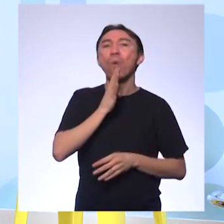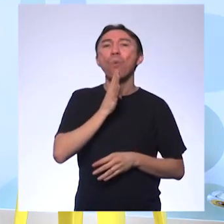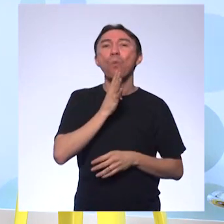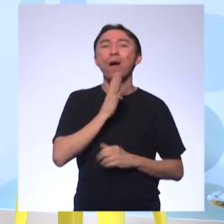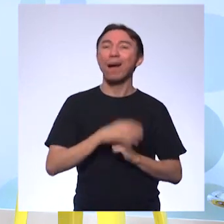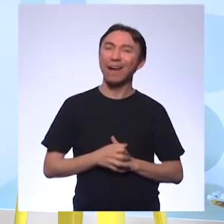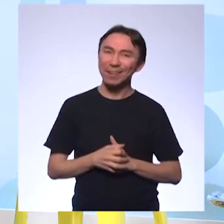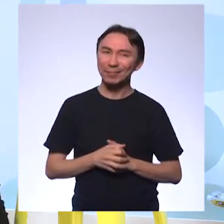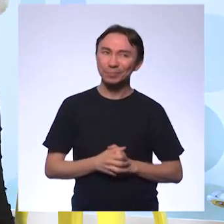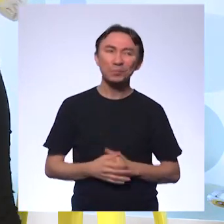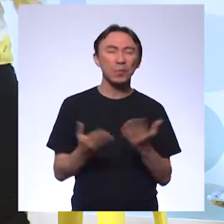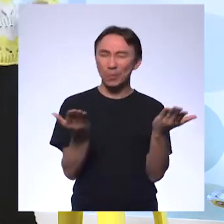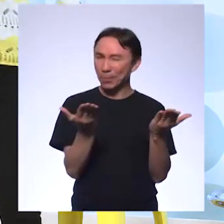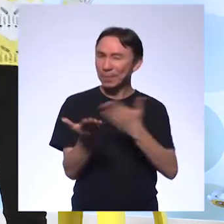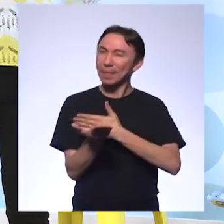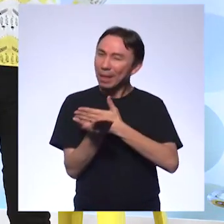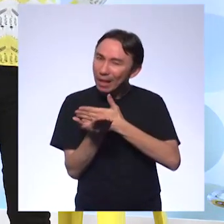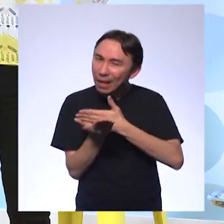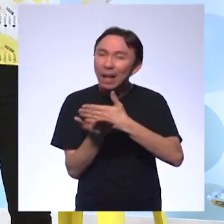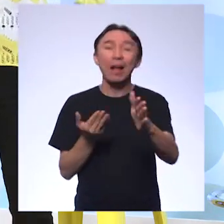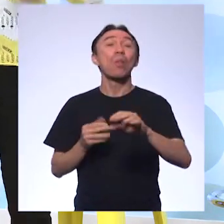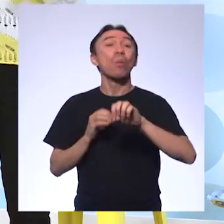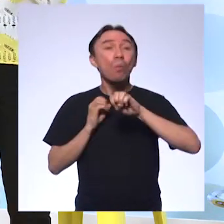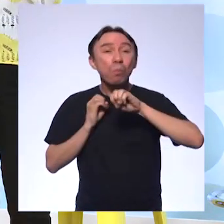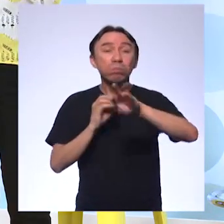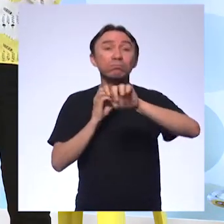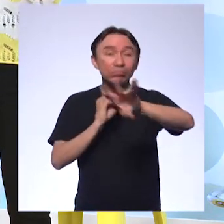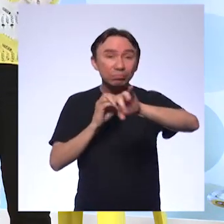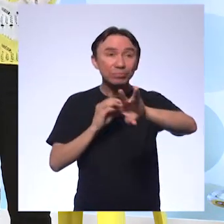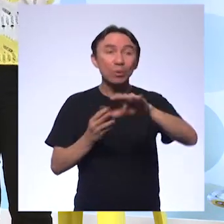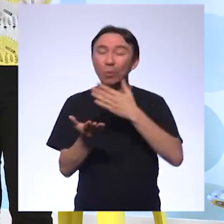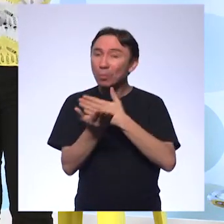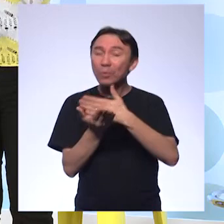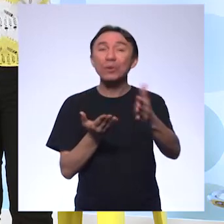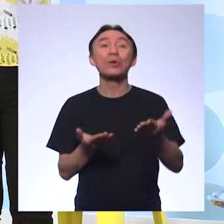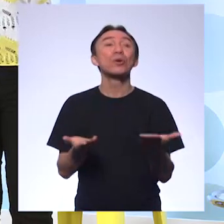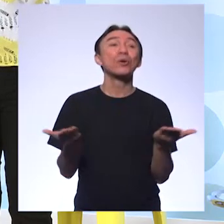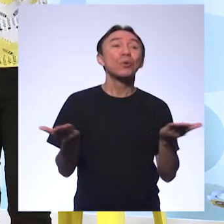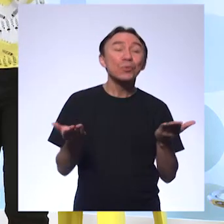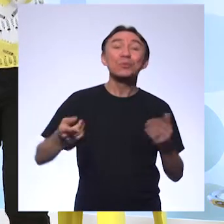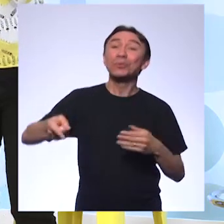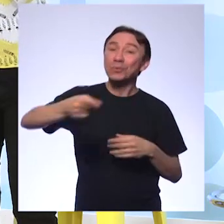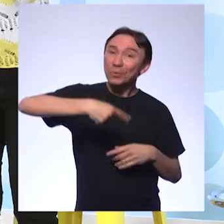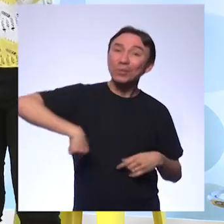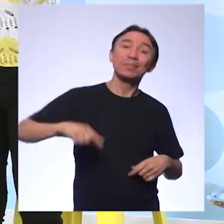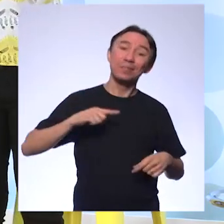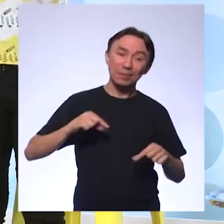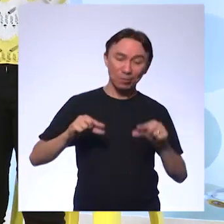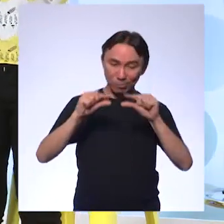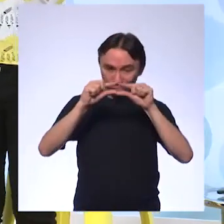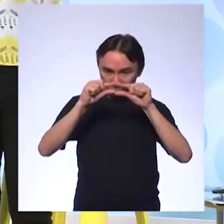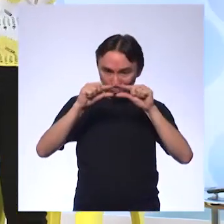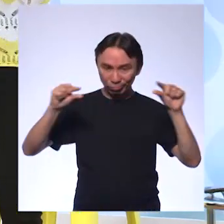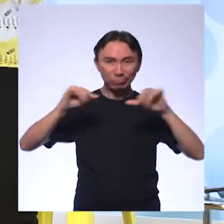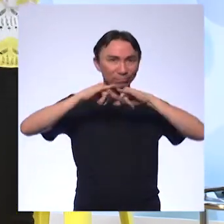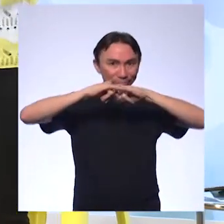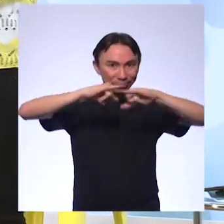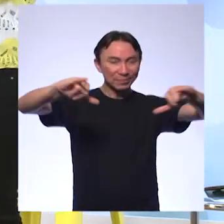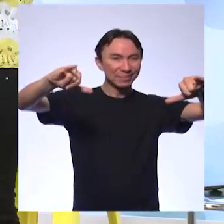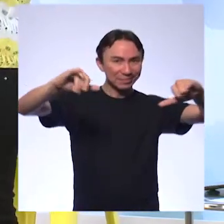a nossa aula, qual que é a nossa mensagem hoje? Vocês já perceberam que toda aula nós temos uma